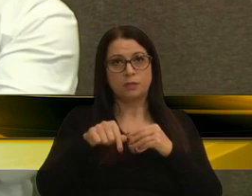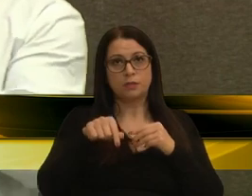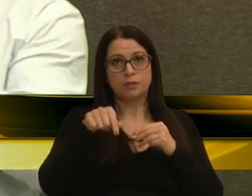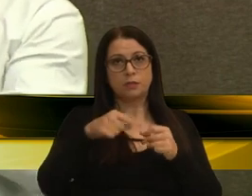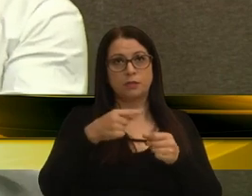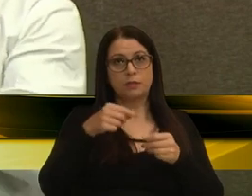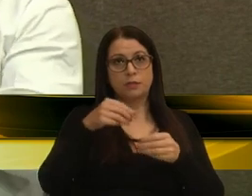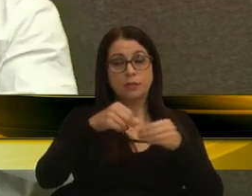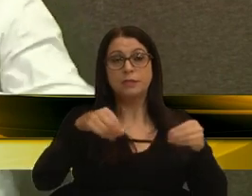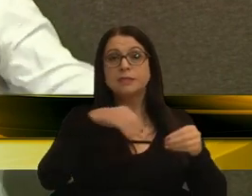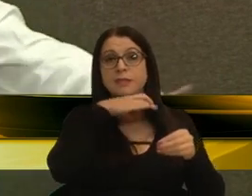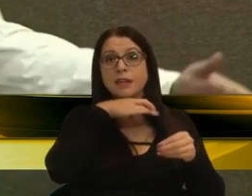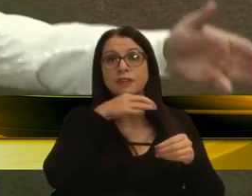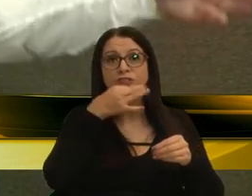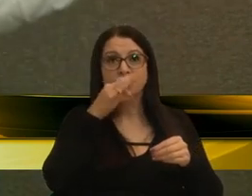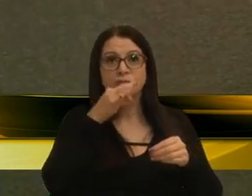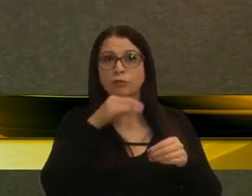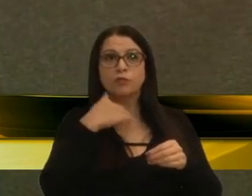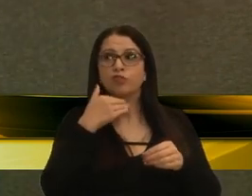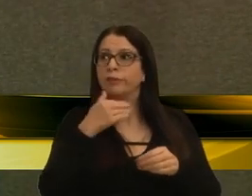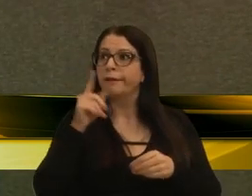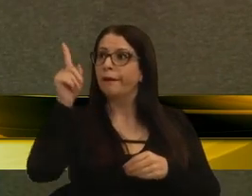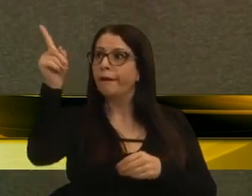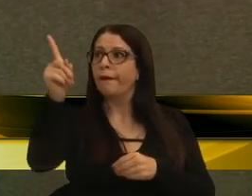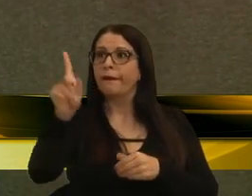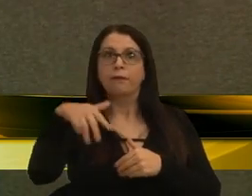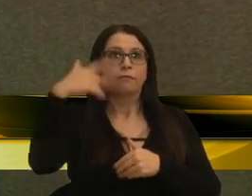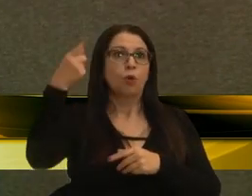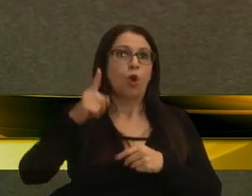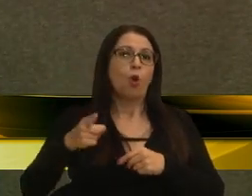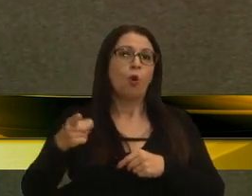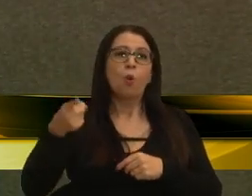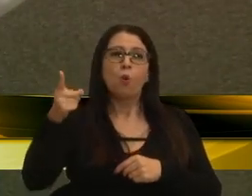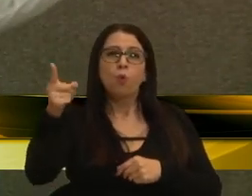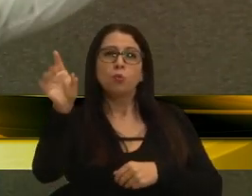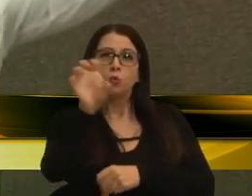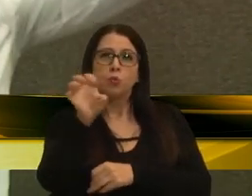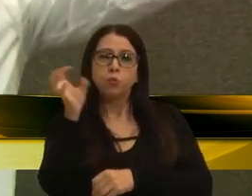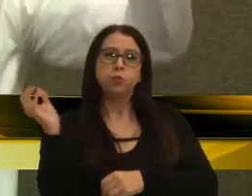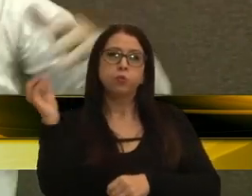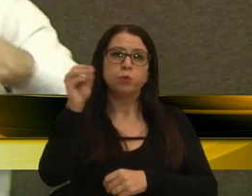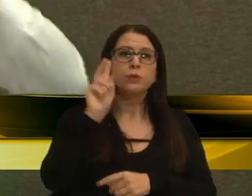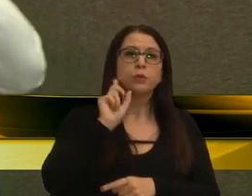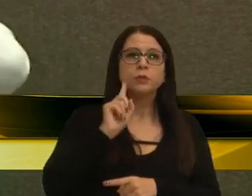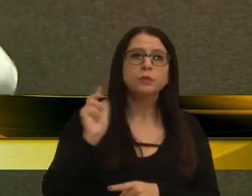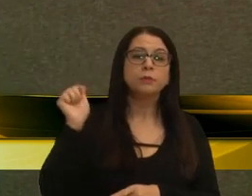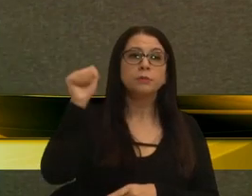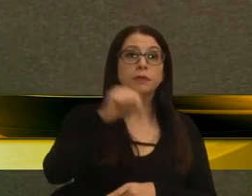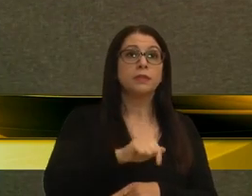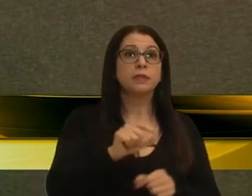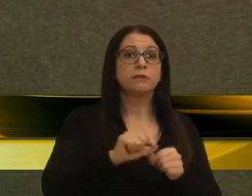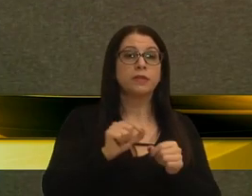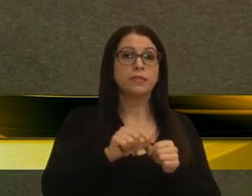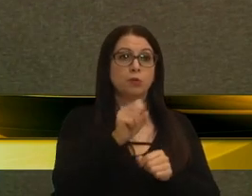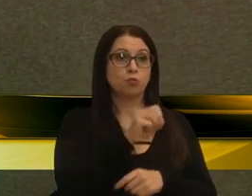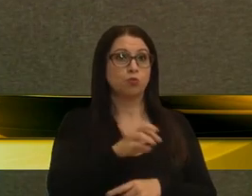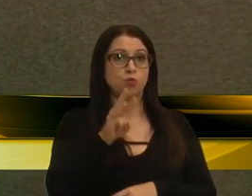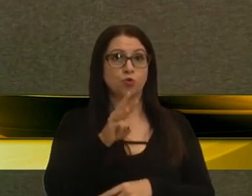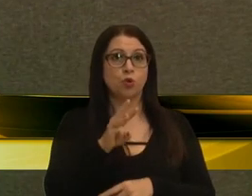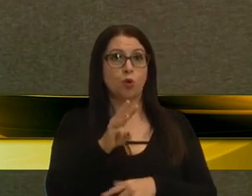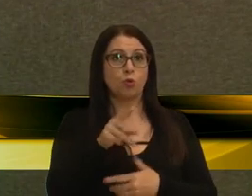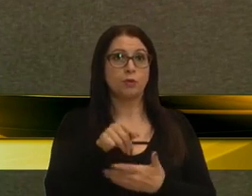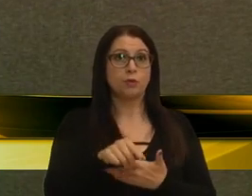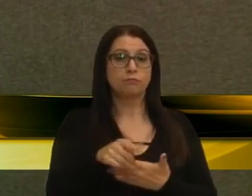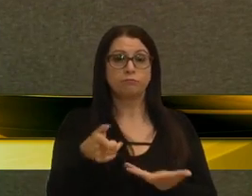terra não adianta trazer o cara lá e não sei da onde da europa nos estados unidos para fazer aqui o seu